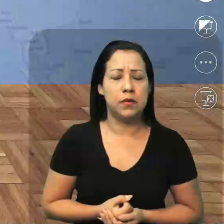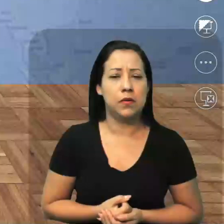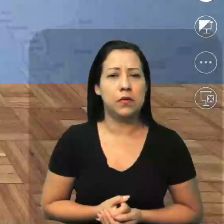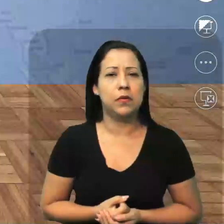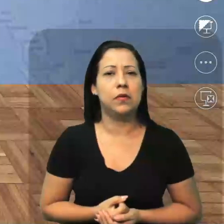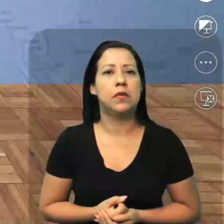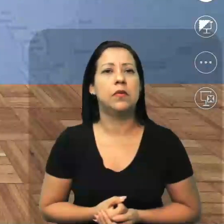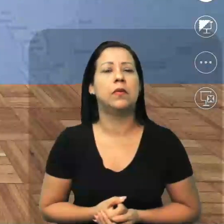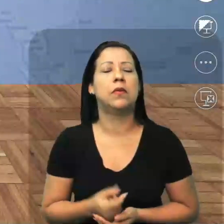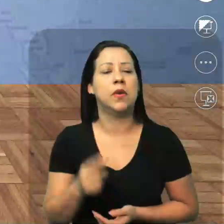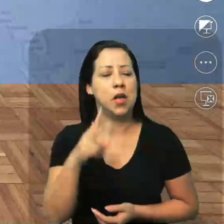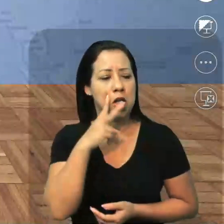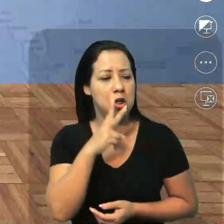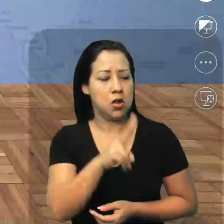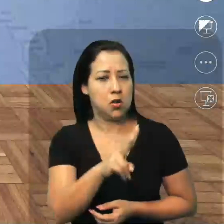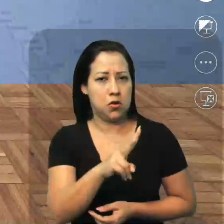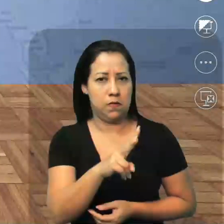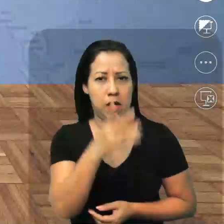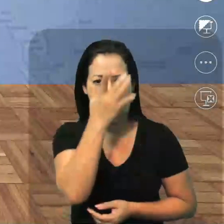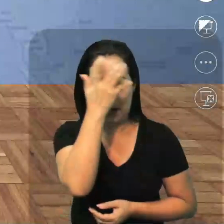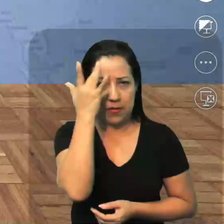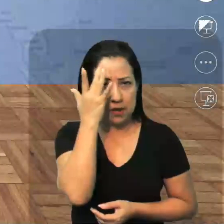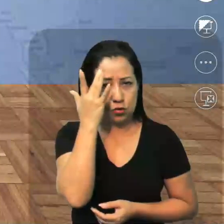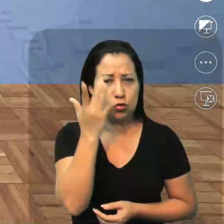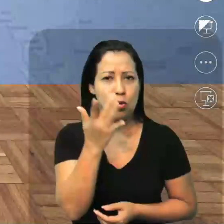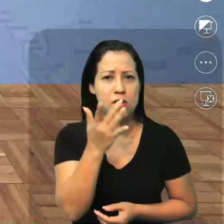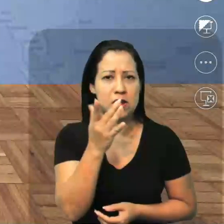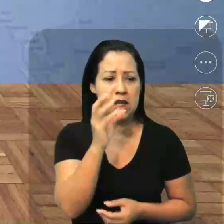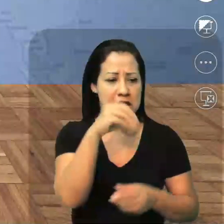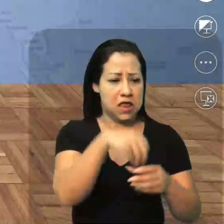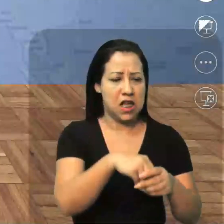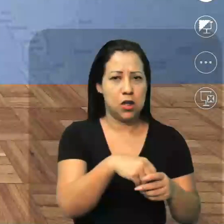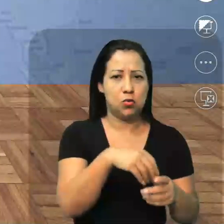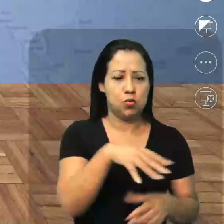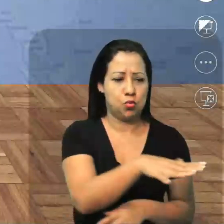nos lixões buscando a sua sobrevivência?